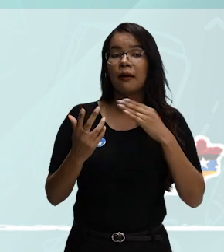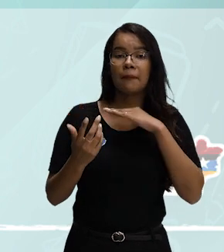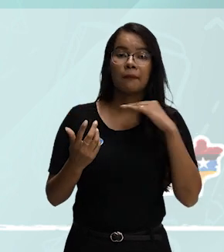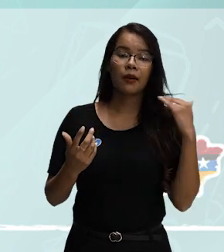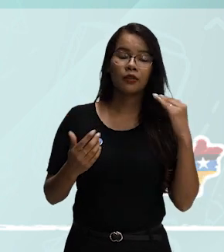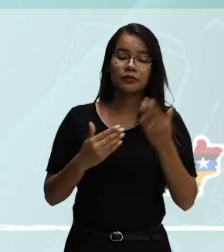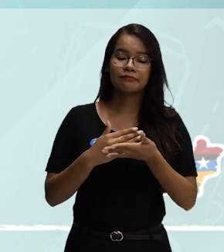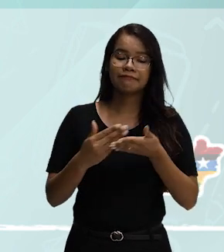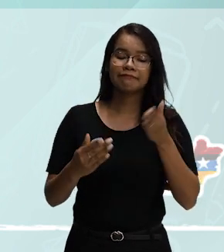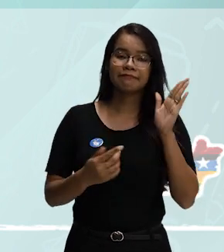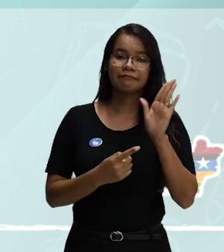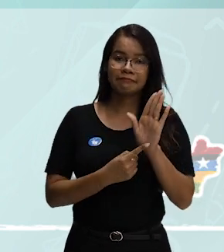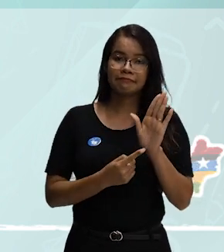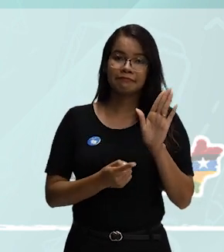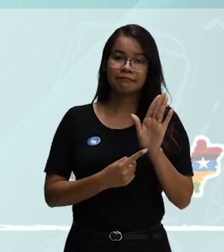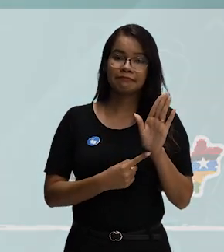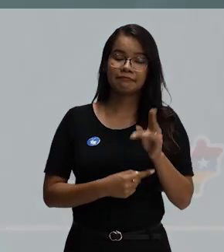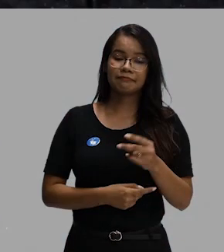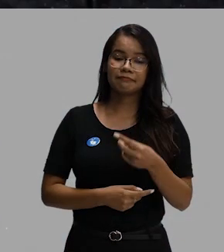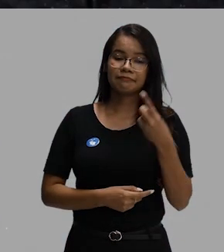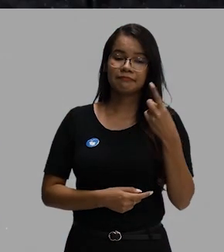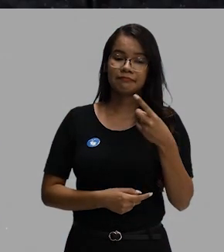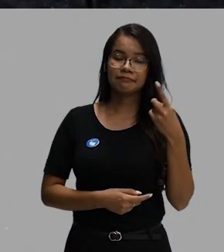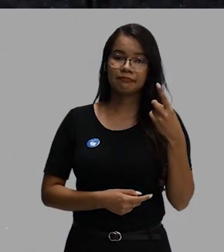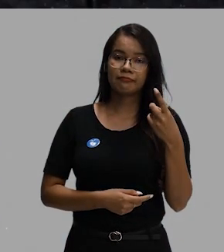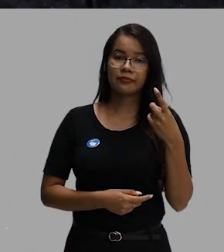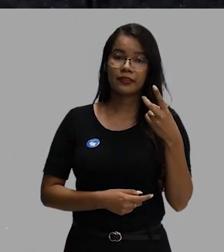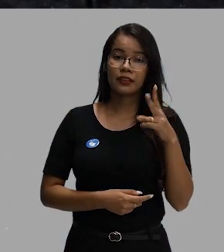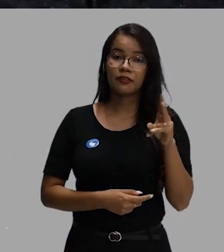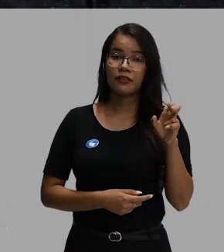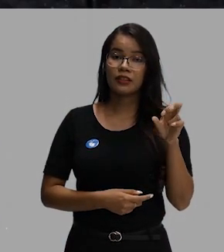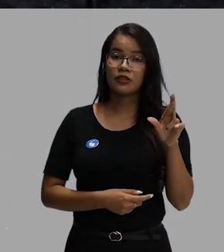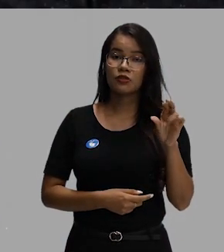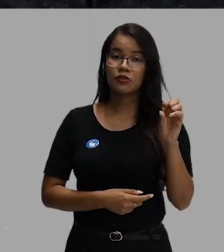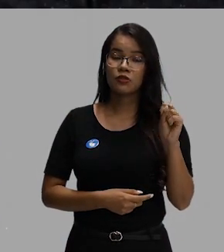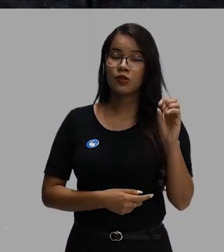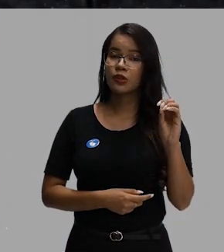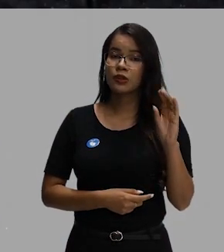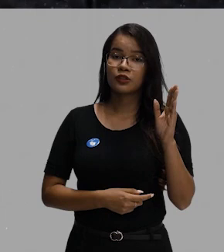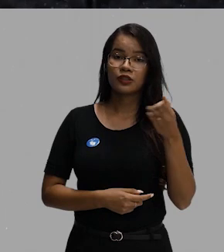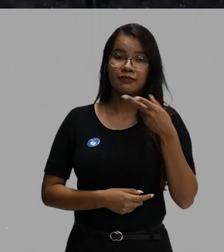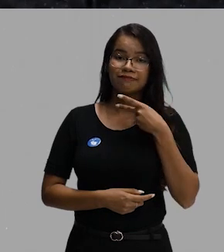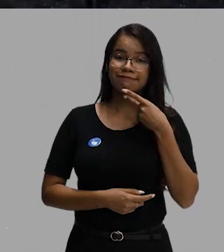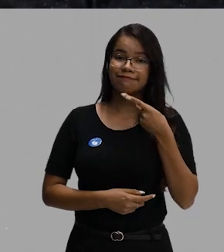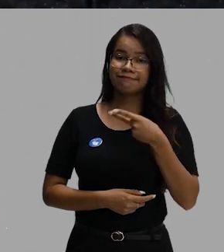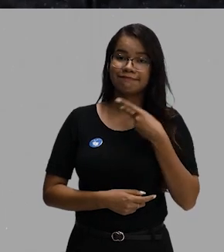em cena. Primeiro verso, já da morte o palor me